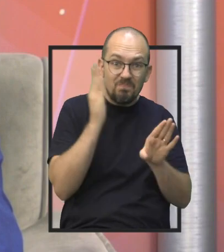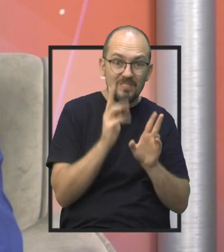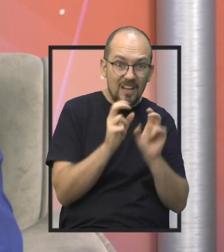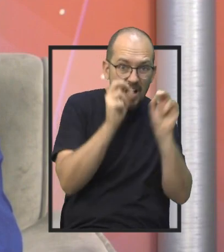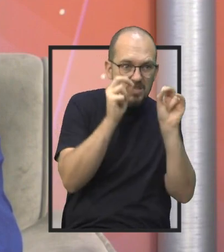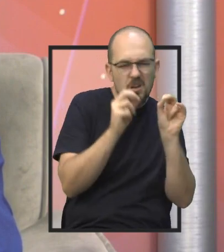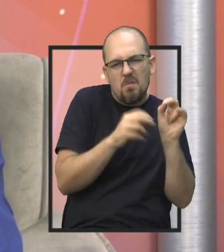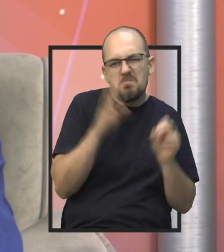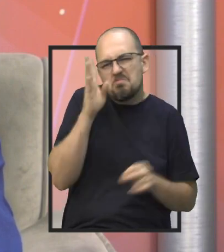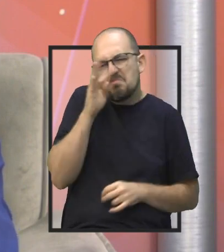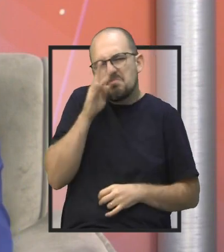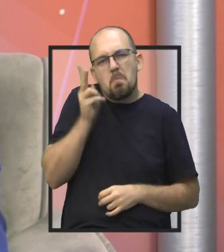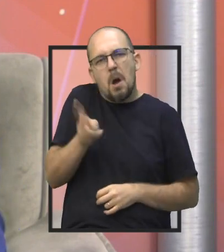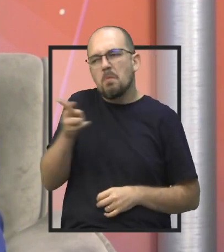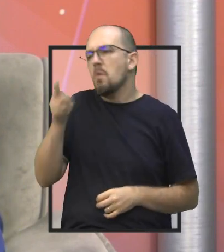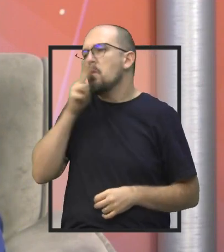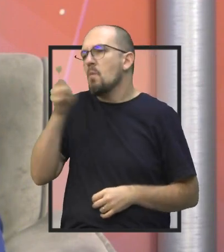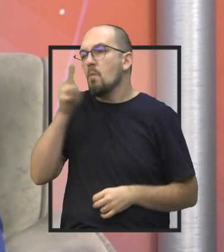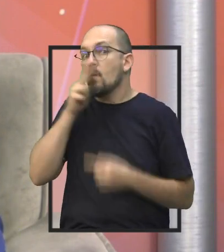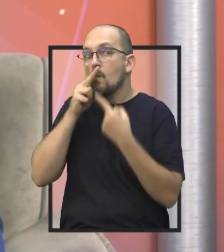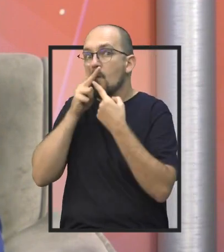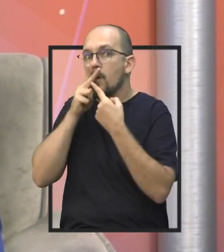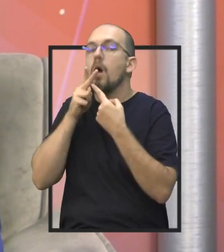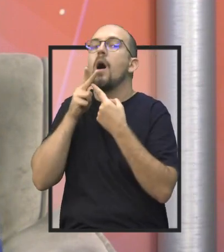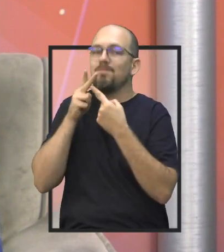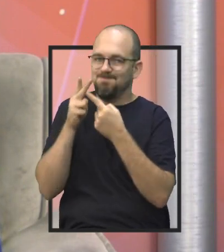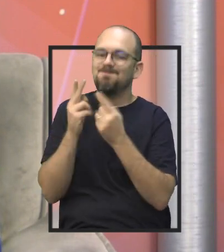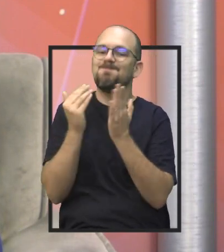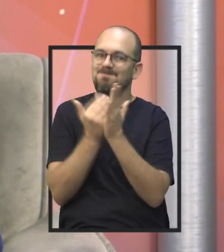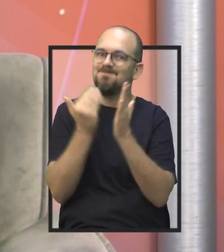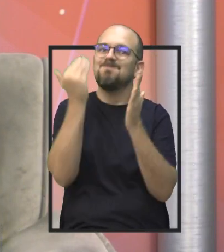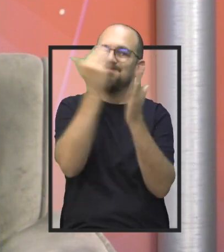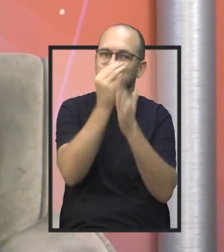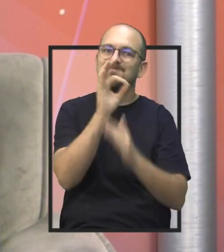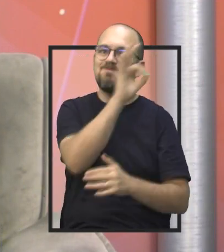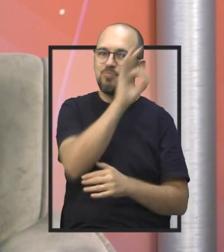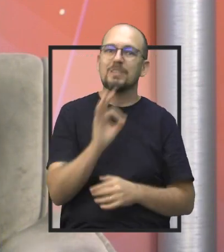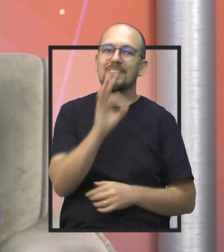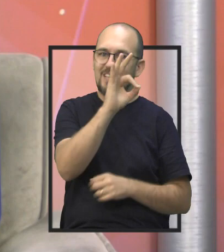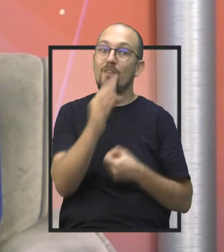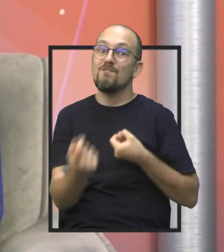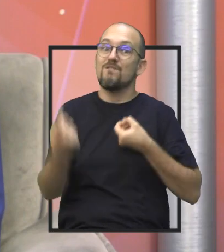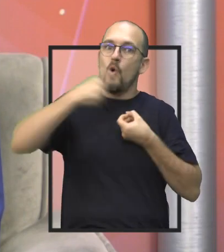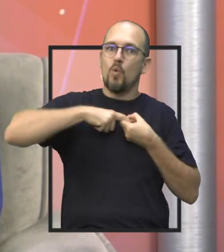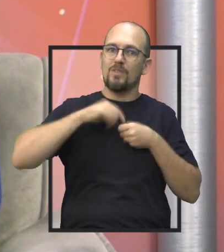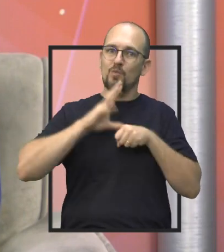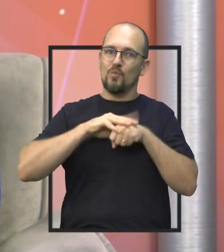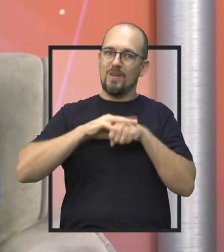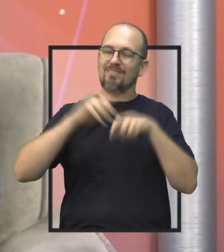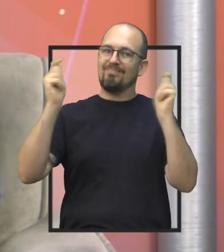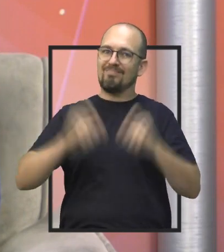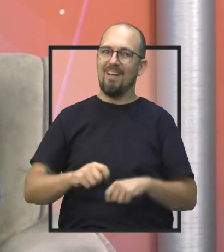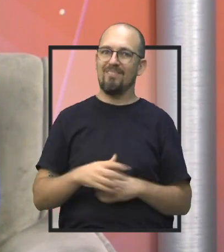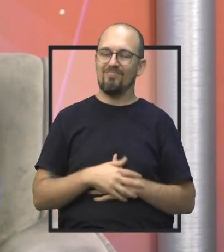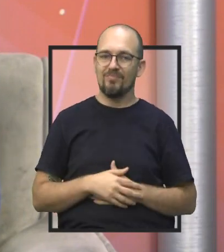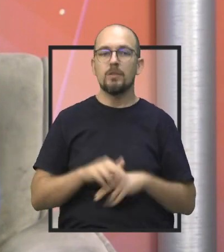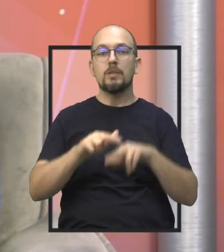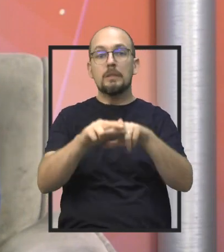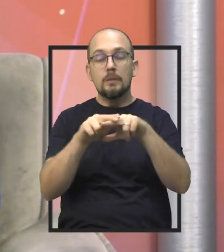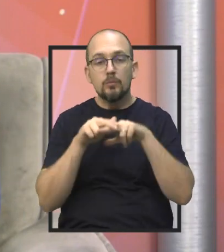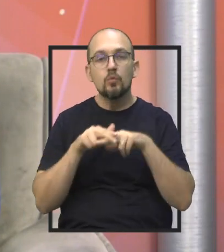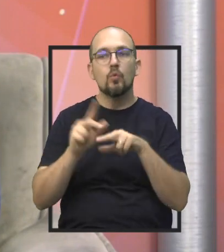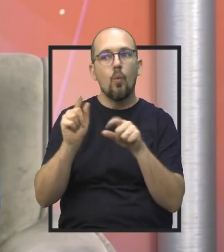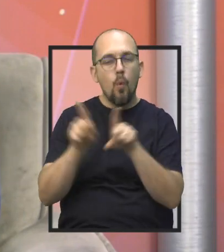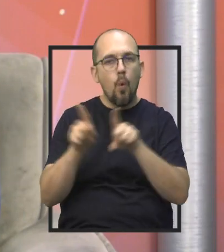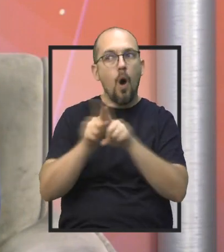hábito do tabagismo, do fumo, aumenta ainda mais o risco de recidiva, de voltar à doença. Então, não só na prevenção,